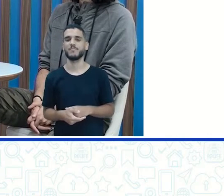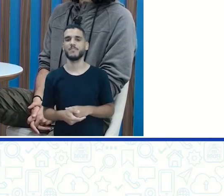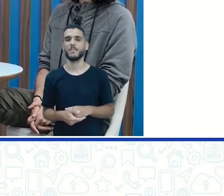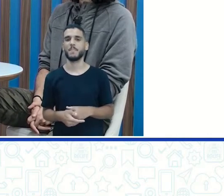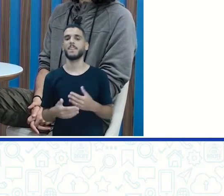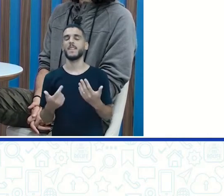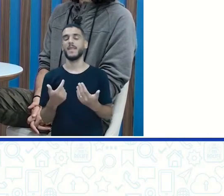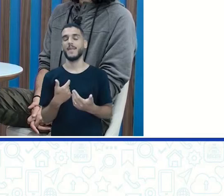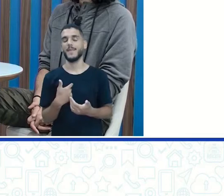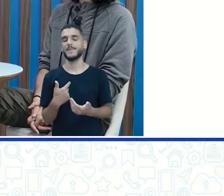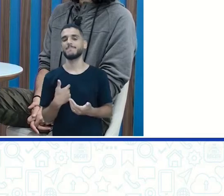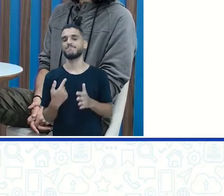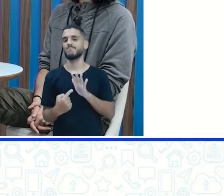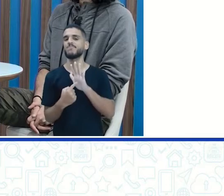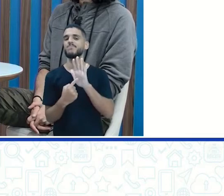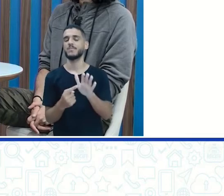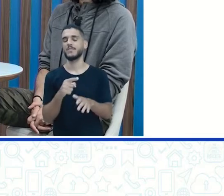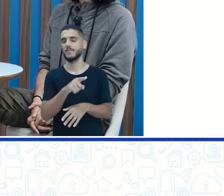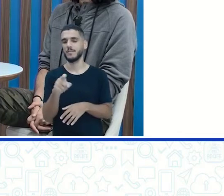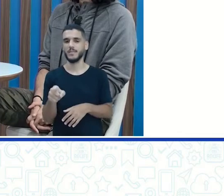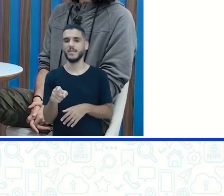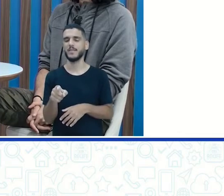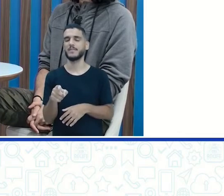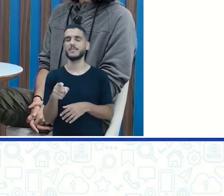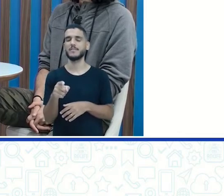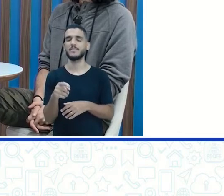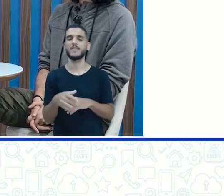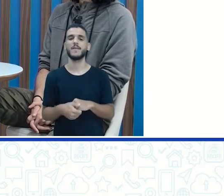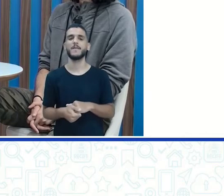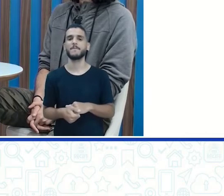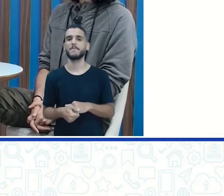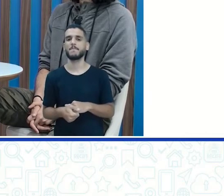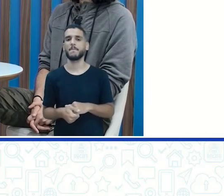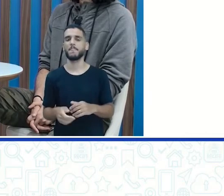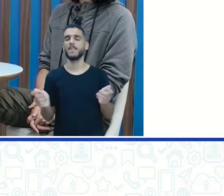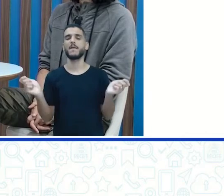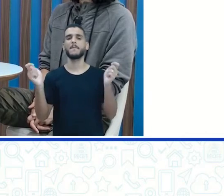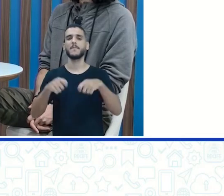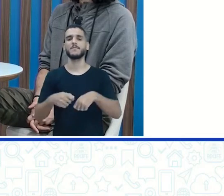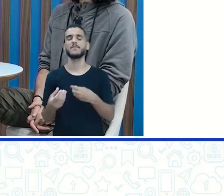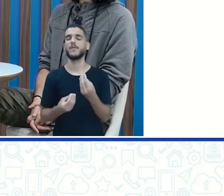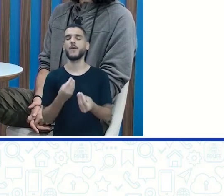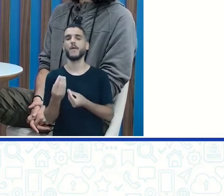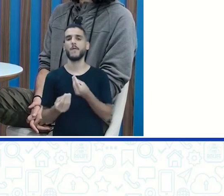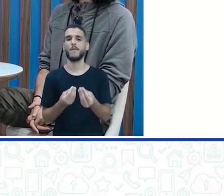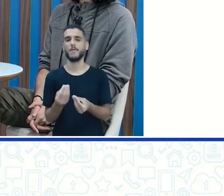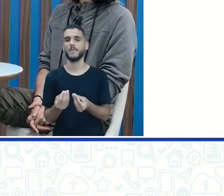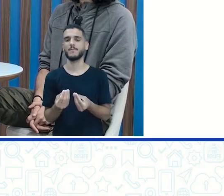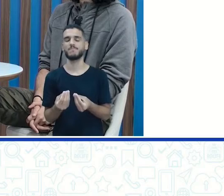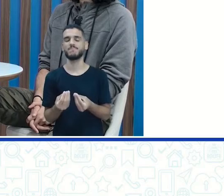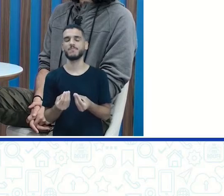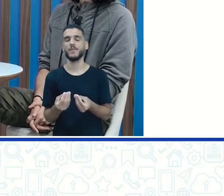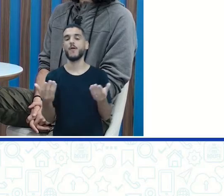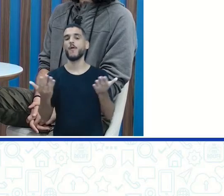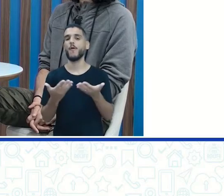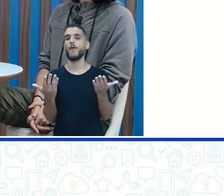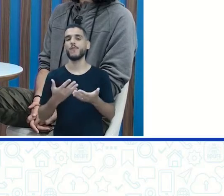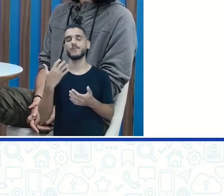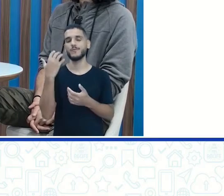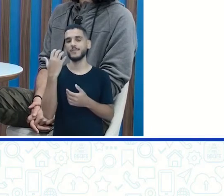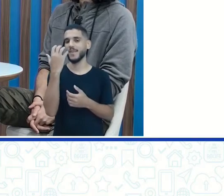quis apresentar para vocês exatamente para que vocês pudessem ter a certeza de que a música hoje ela